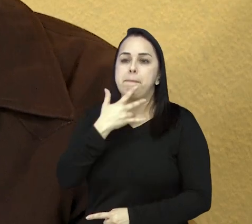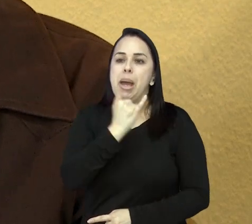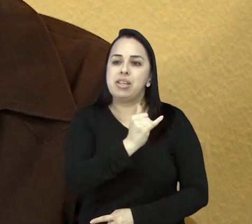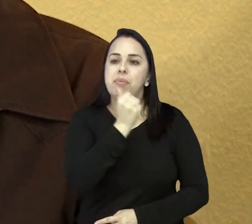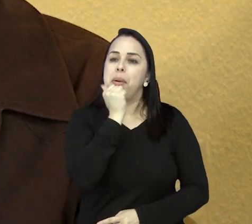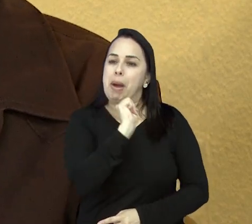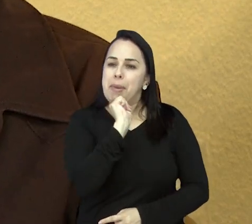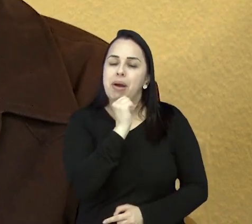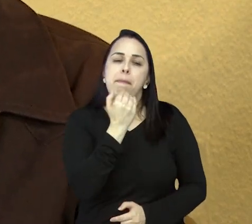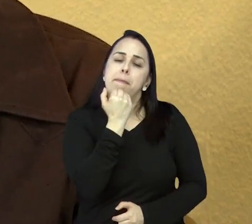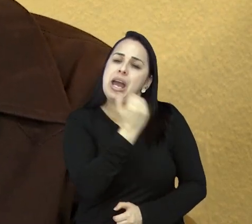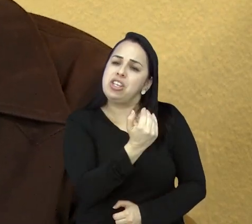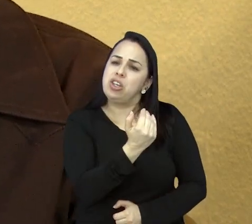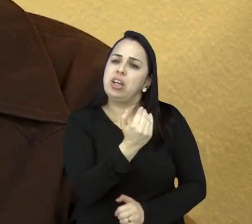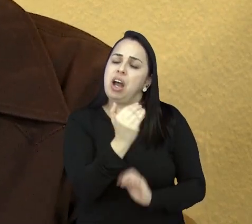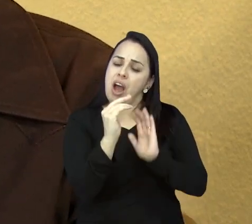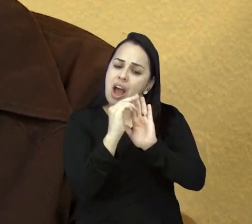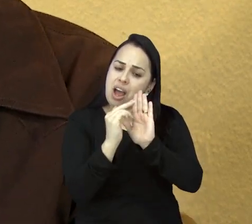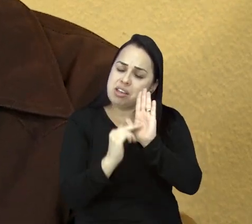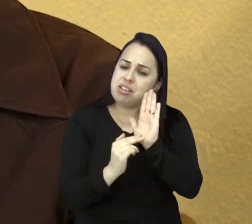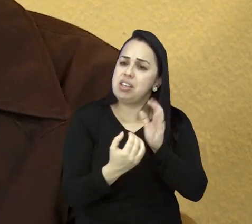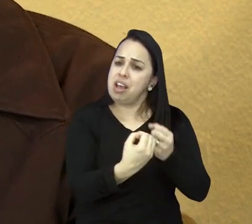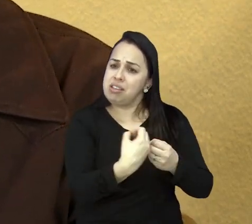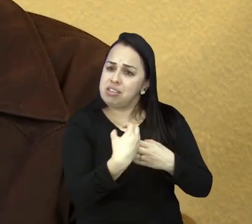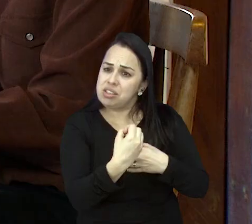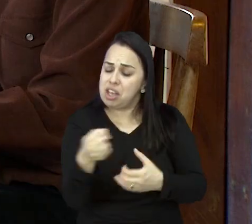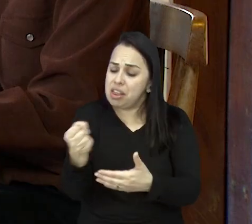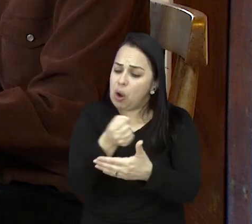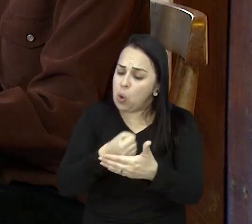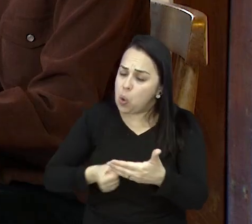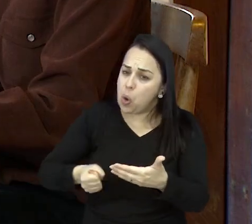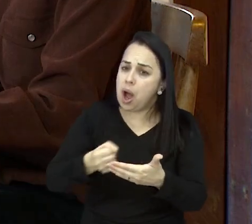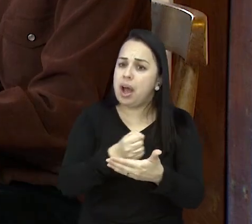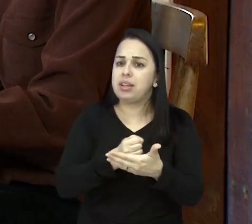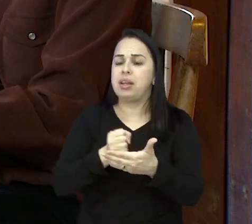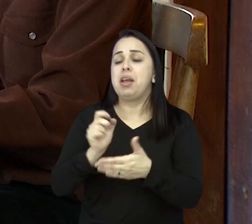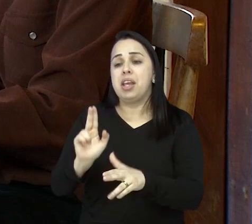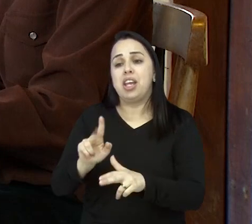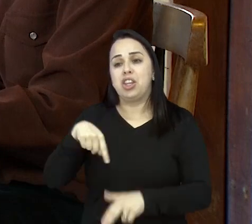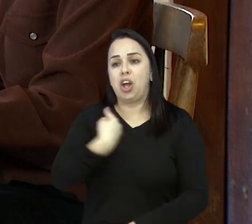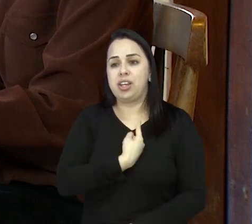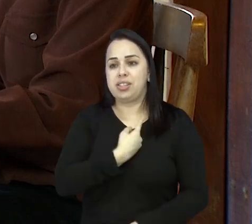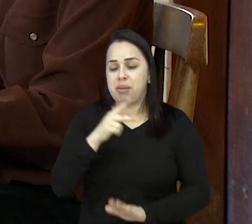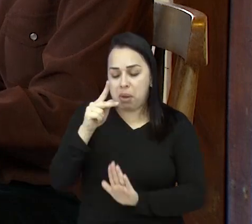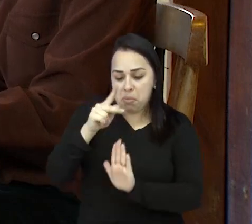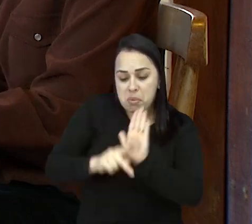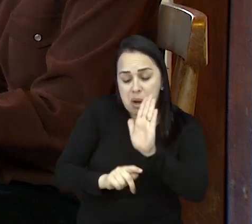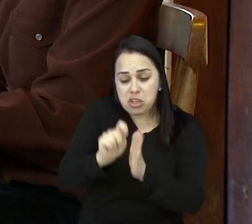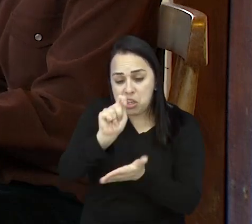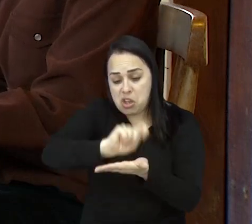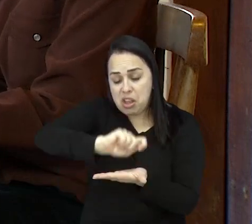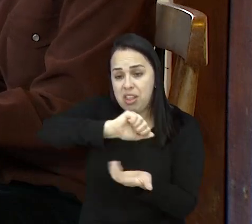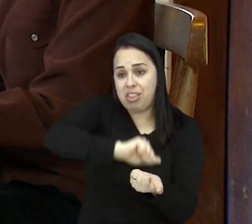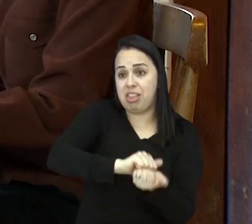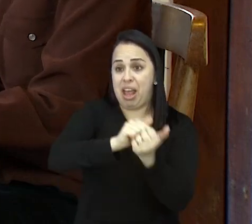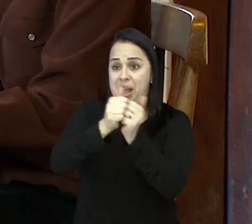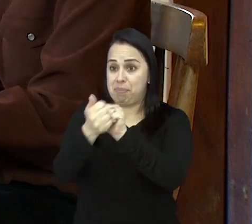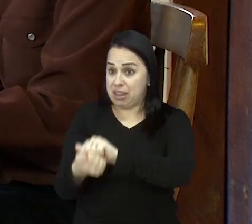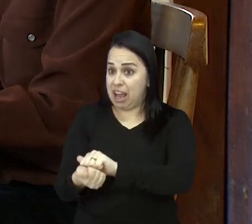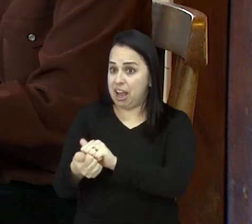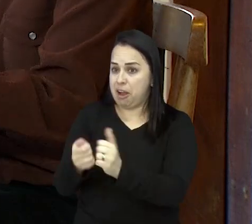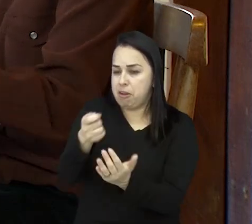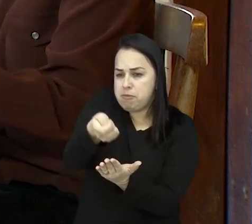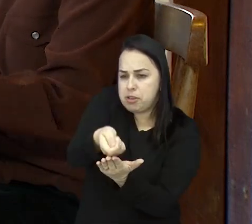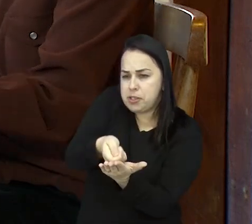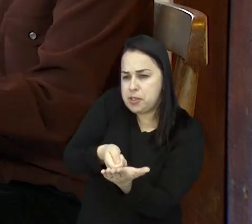nunca deixarem de perder as receitas que eu lembrava quando criança e tal. E a gente está aí num projeto de a gente escrever essas receitas de